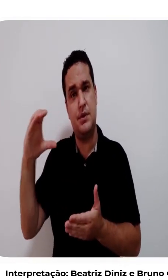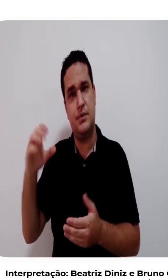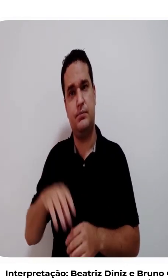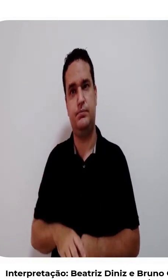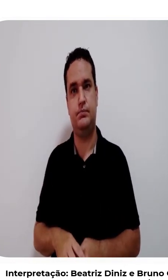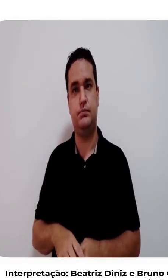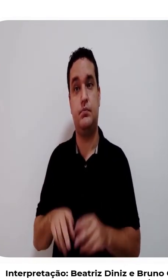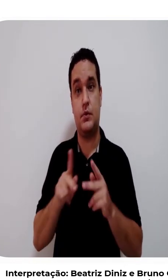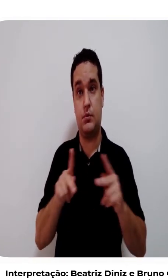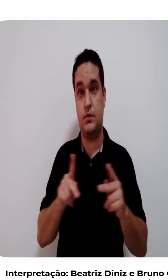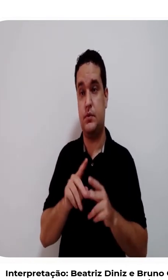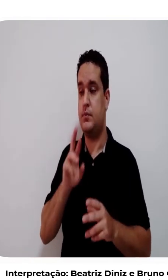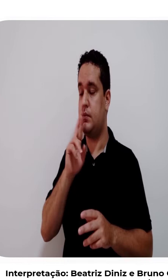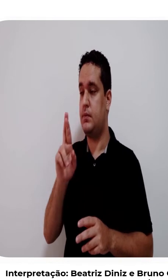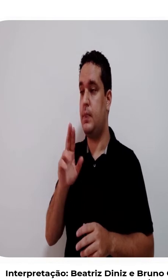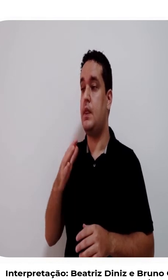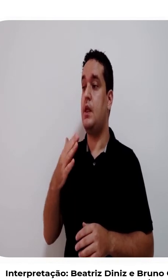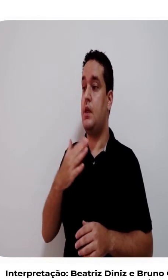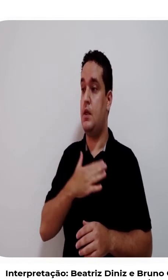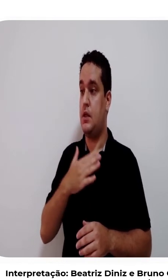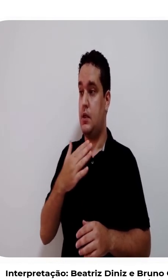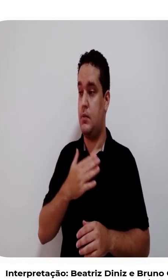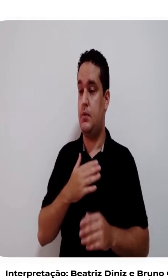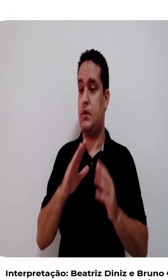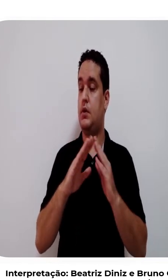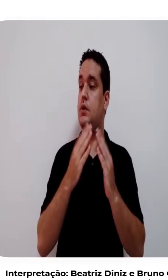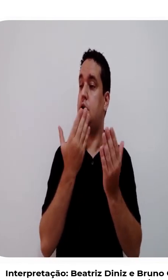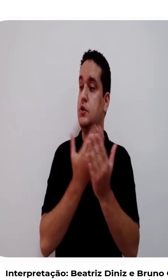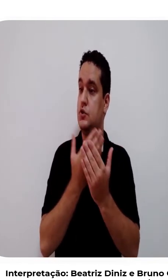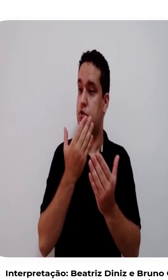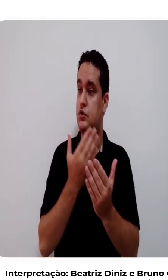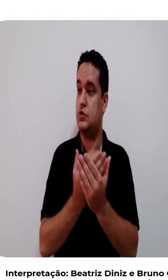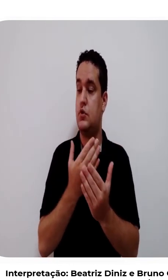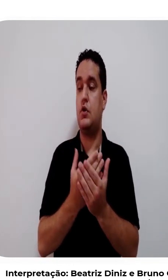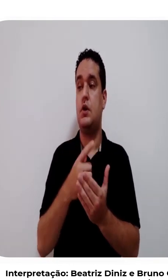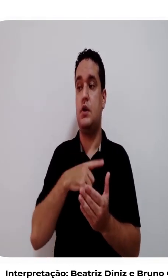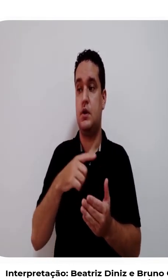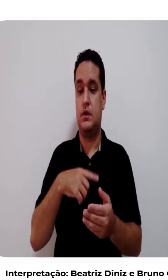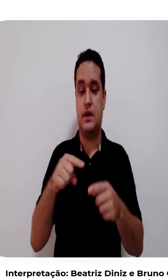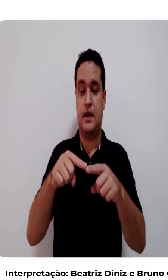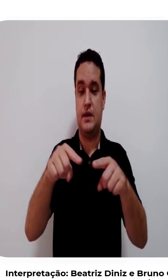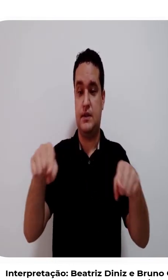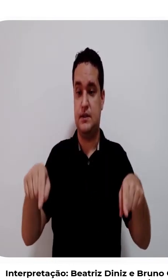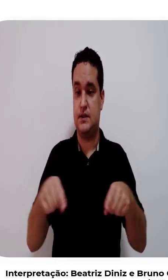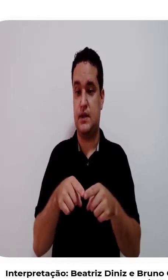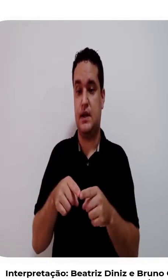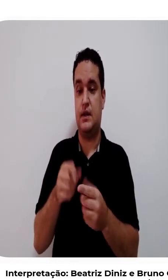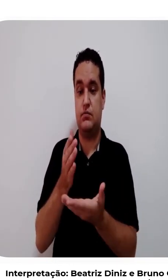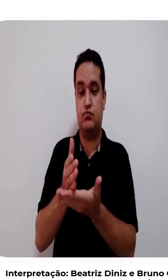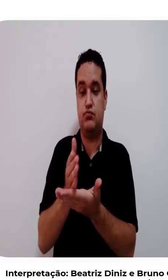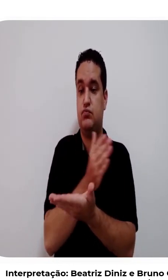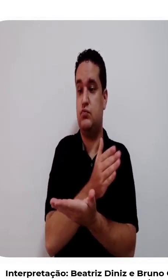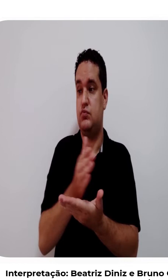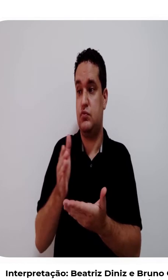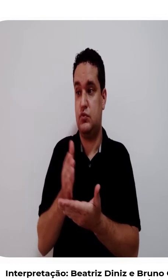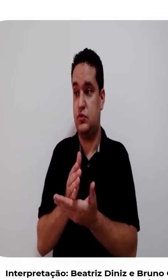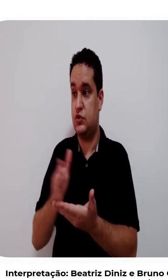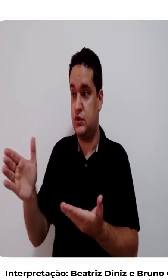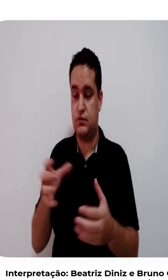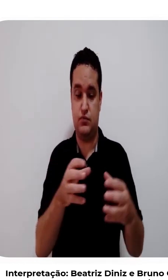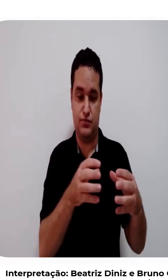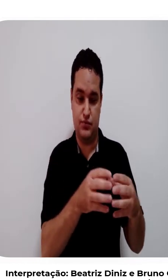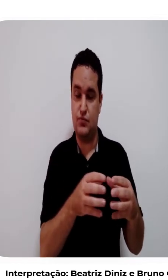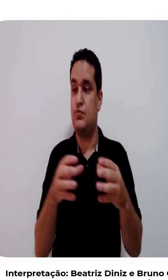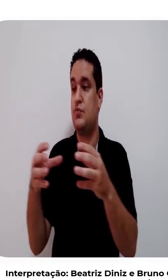atendido as crianças em 2 grupos. Então, nós dividimos o grupo todo, né, em 2, pensando